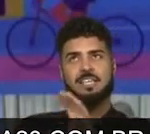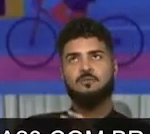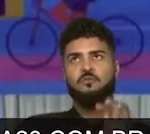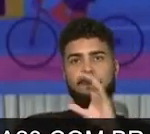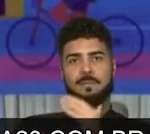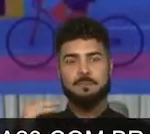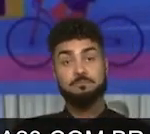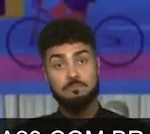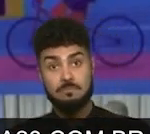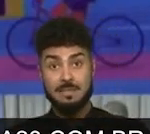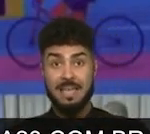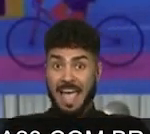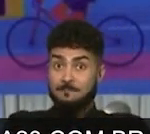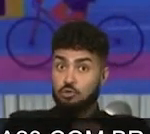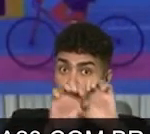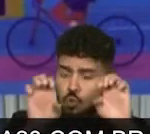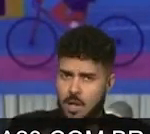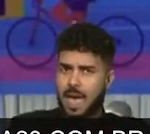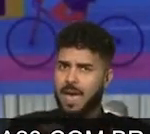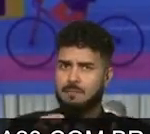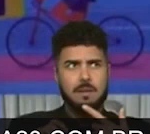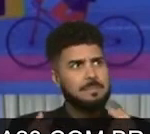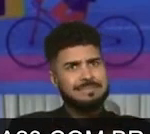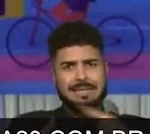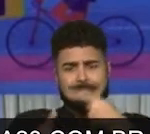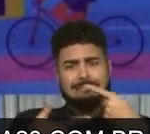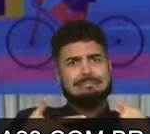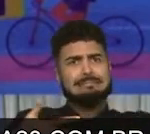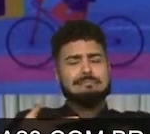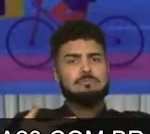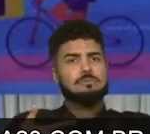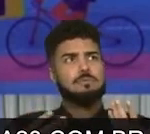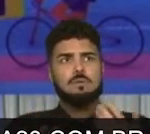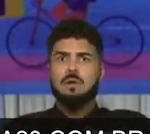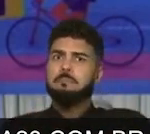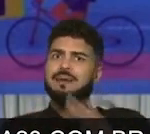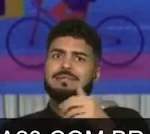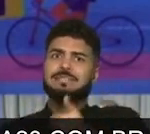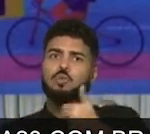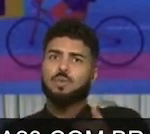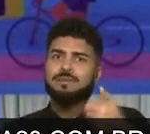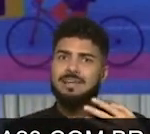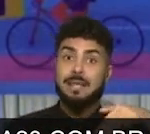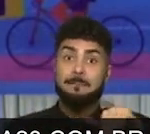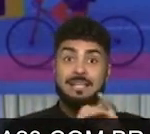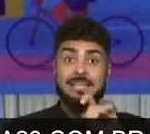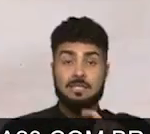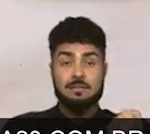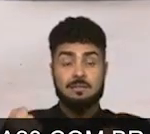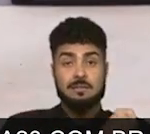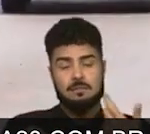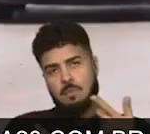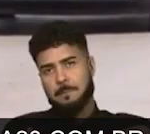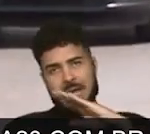infraestrutura, especialmente de trânsito, é uma pauta gigantesca. Nós estamos falando de mais de 113 milhões de veículos no Brasil. Os